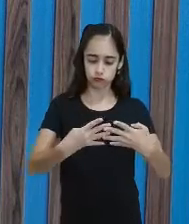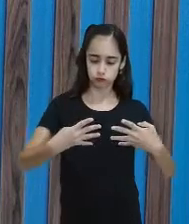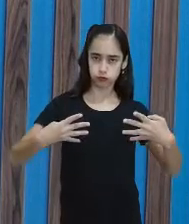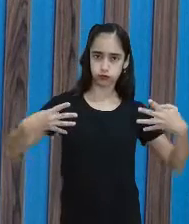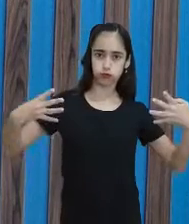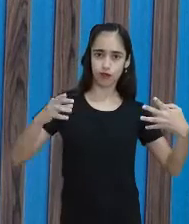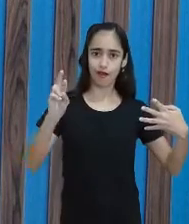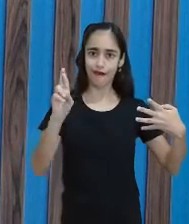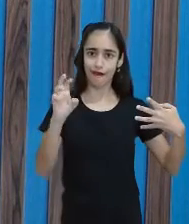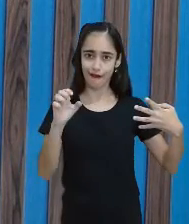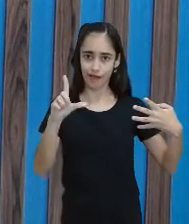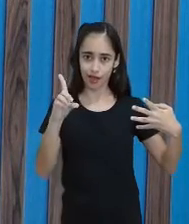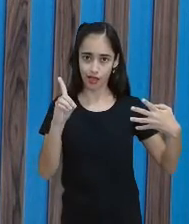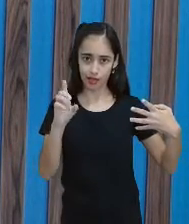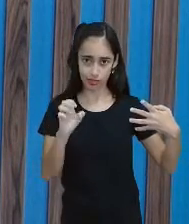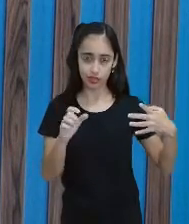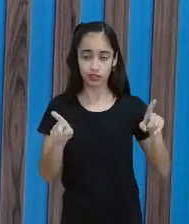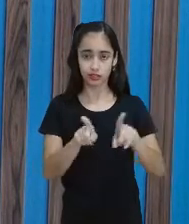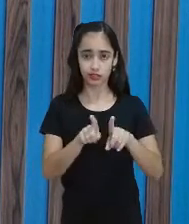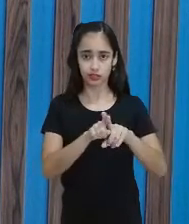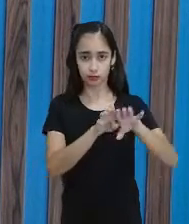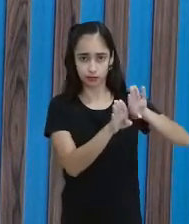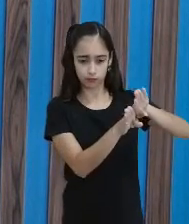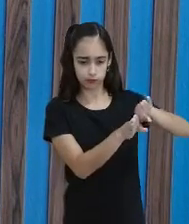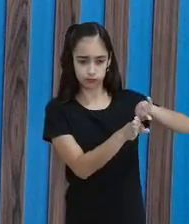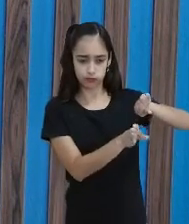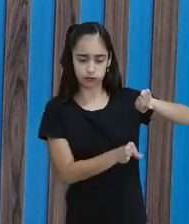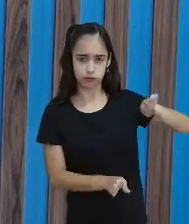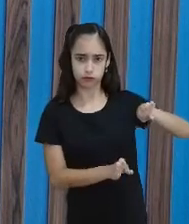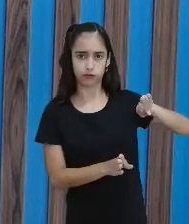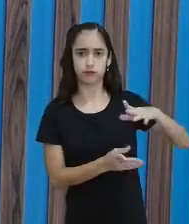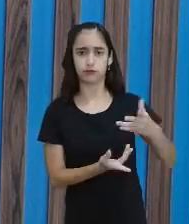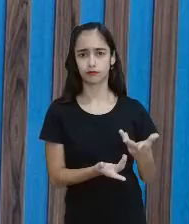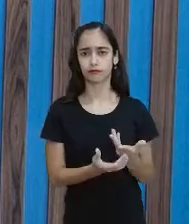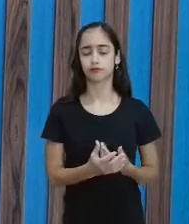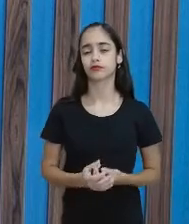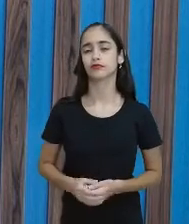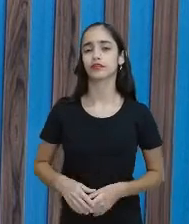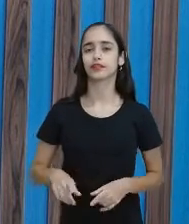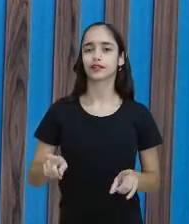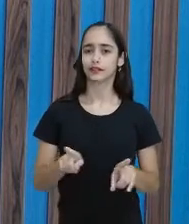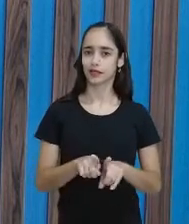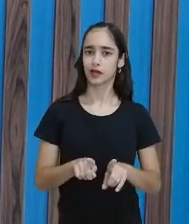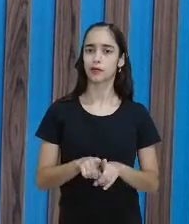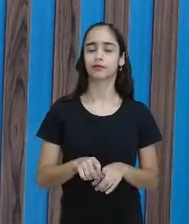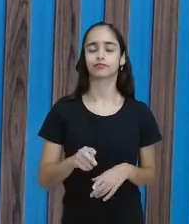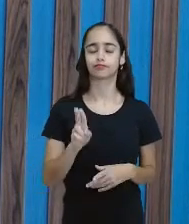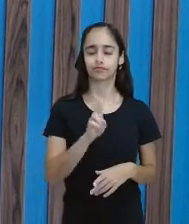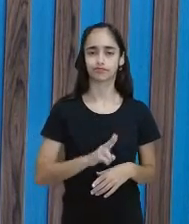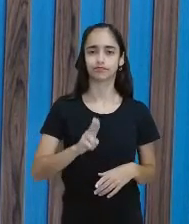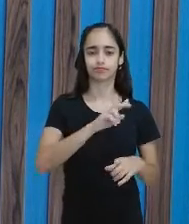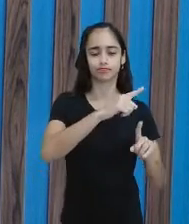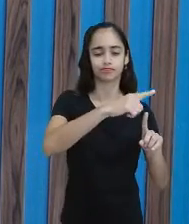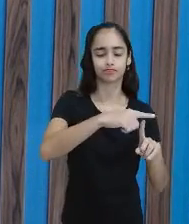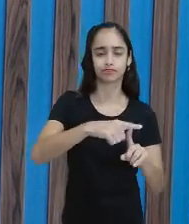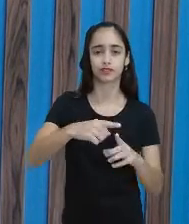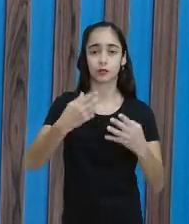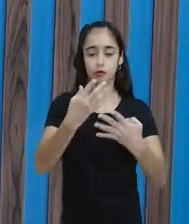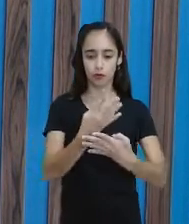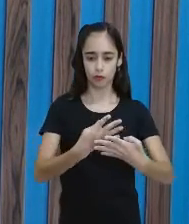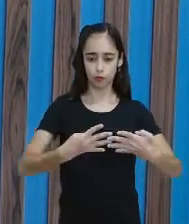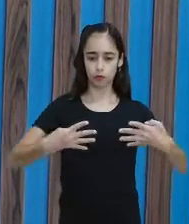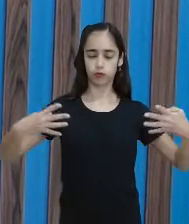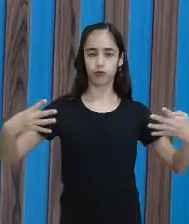e parede de rebote. Então, mais especificamente, uma modalidade aí de rede divisória. E aí você já está pensando,